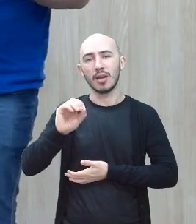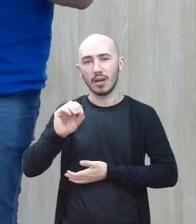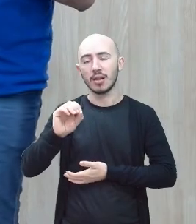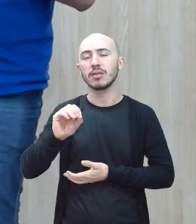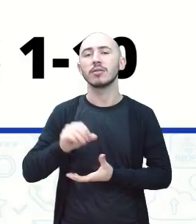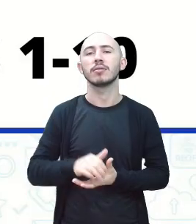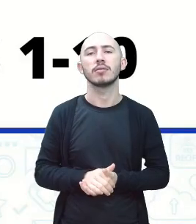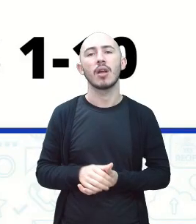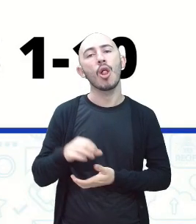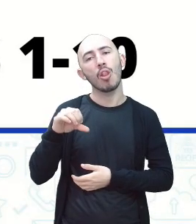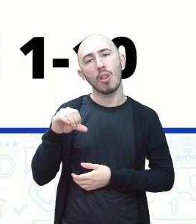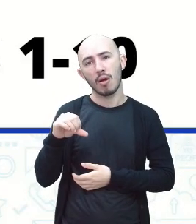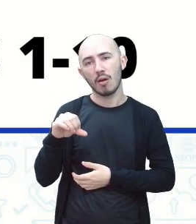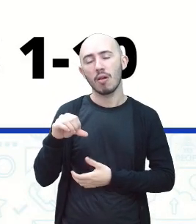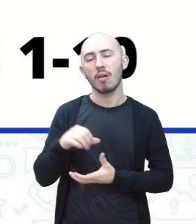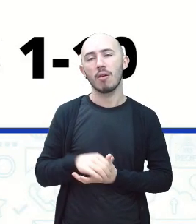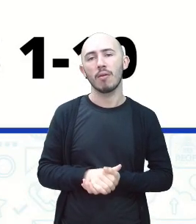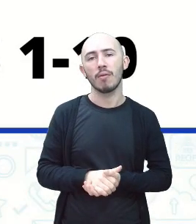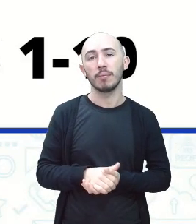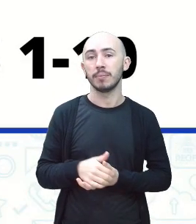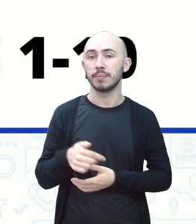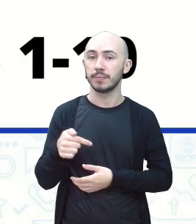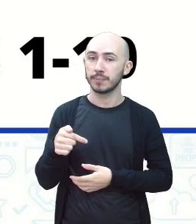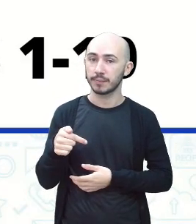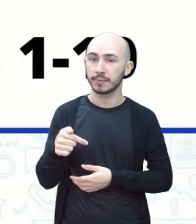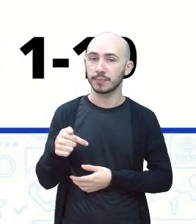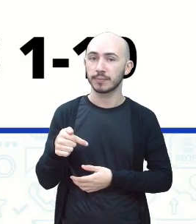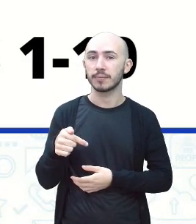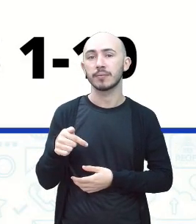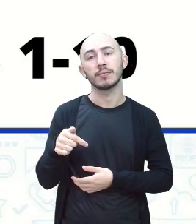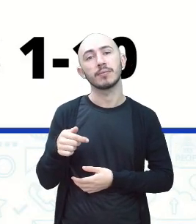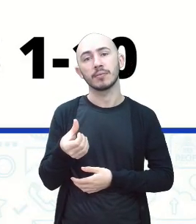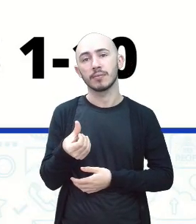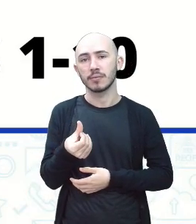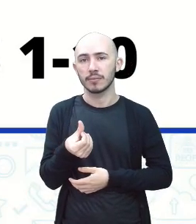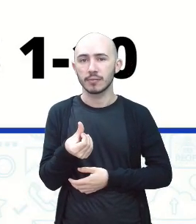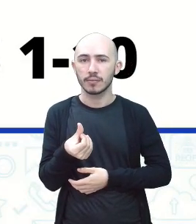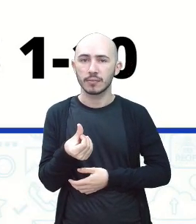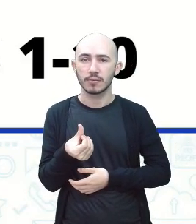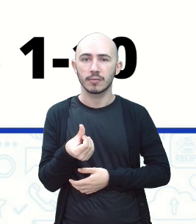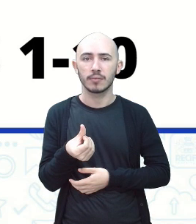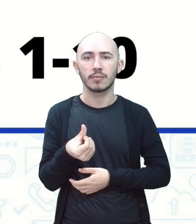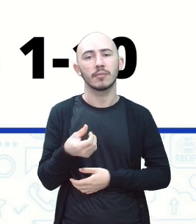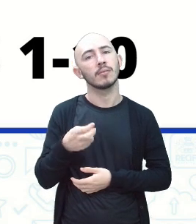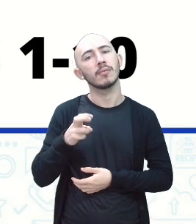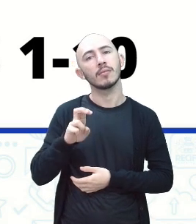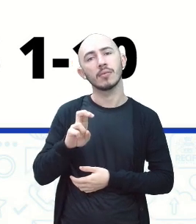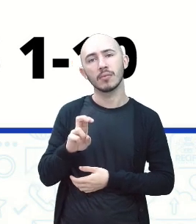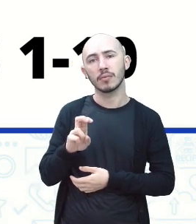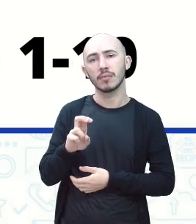9, 8, 8, 7, 7, 6, 6,